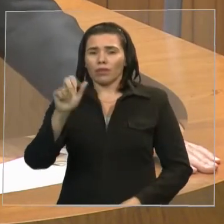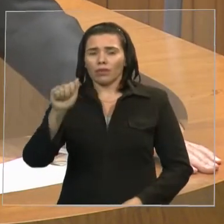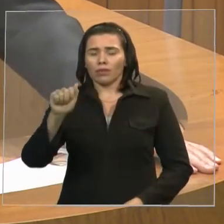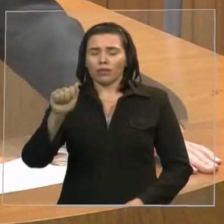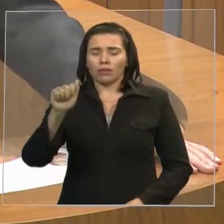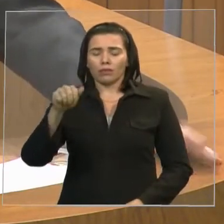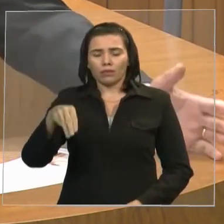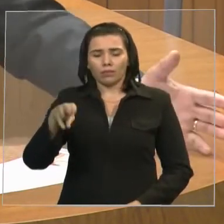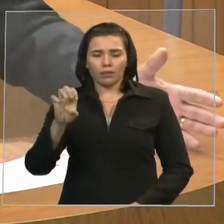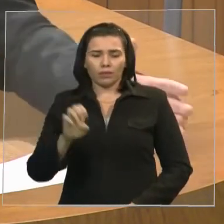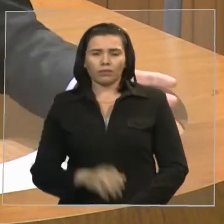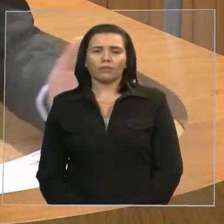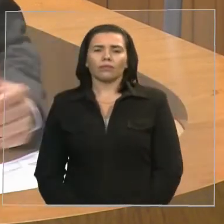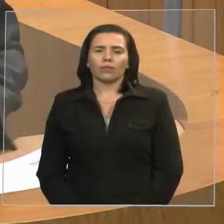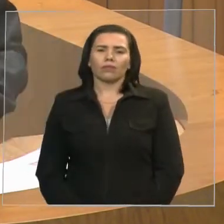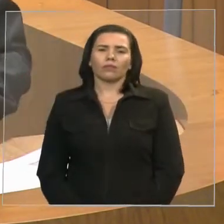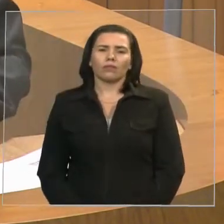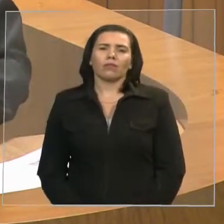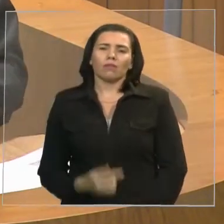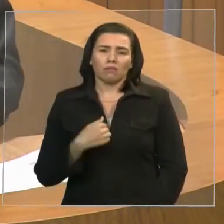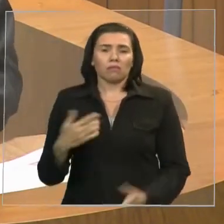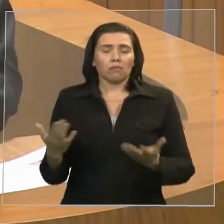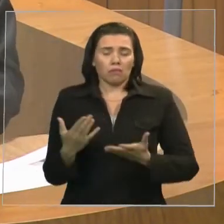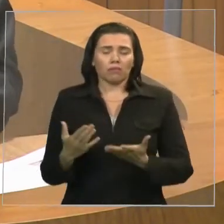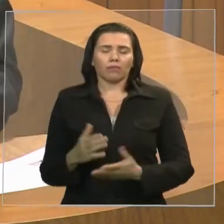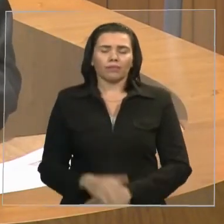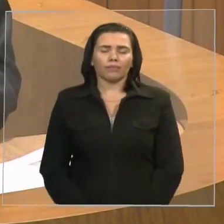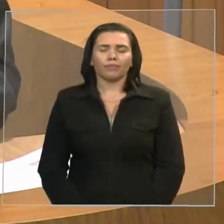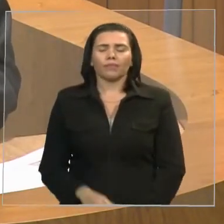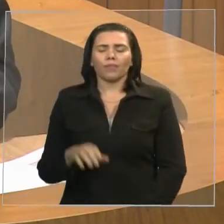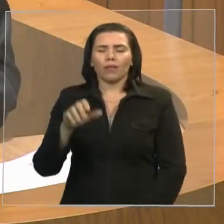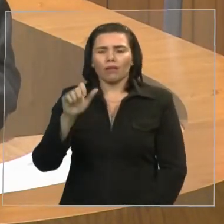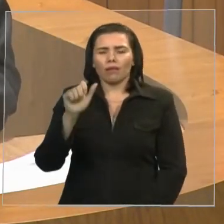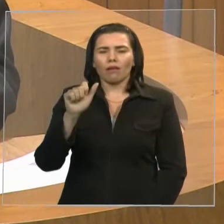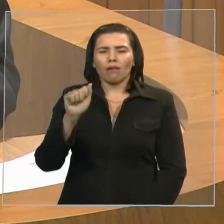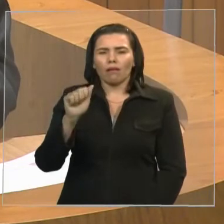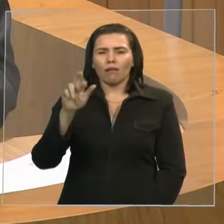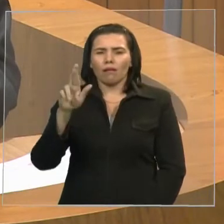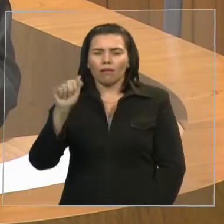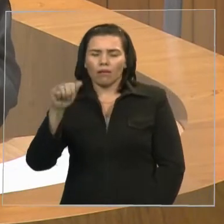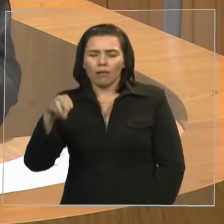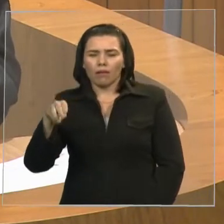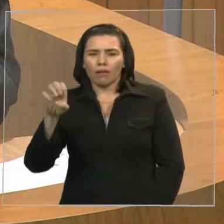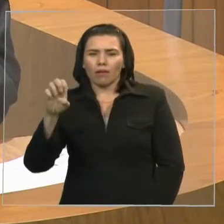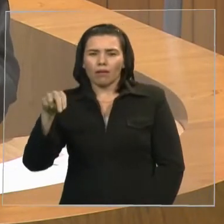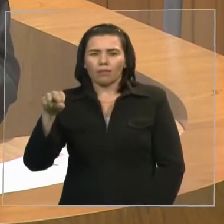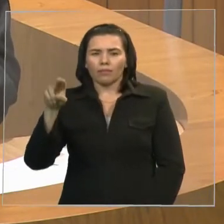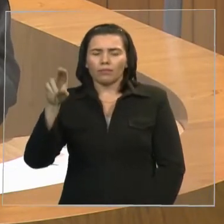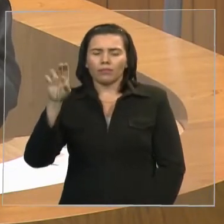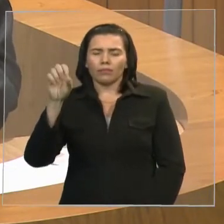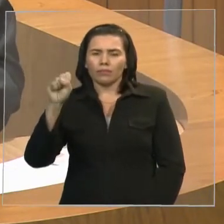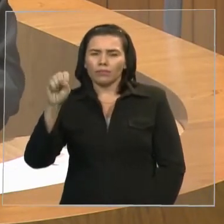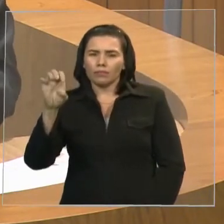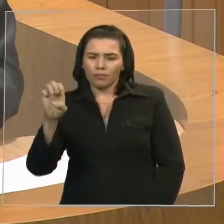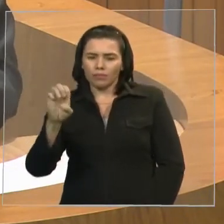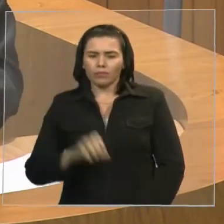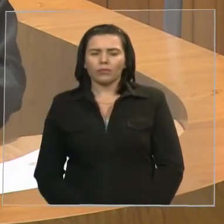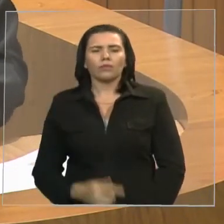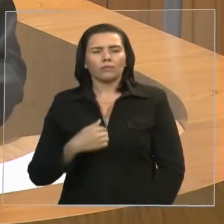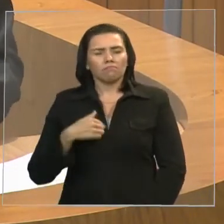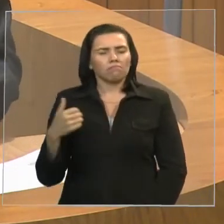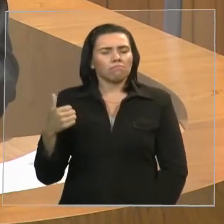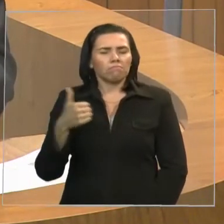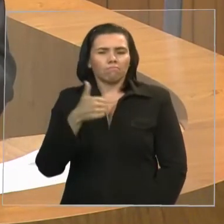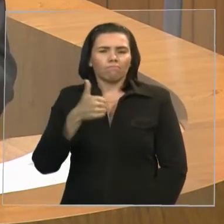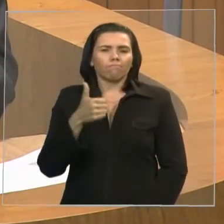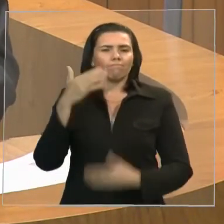aramense. E eu só tenho que agradecer, primeiro a Deus, segundo ao trabalho que nós temos feito no estado do